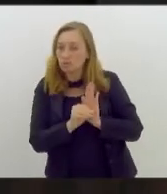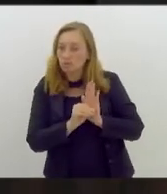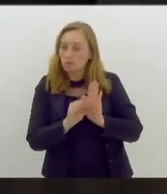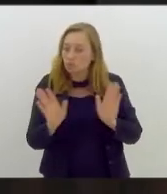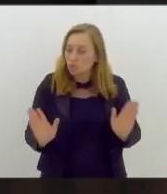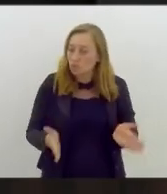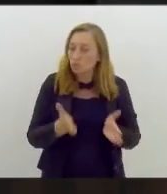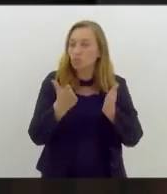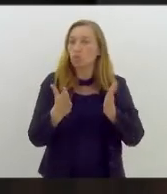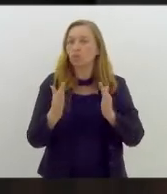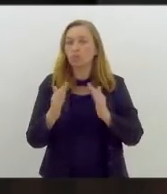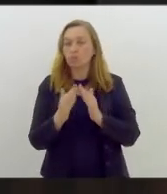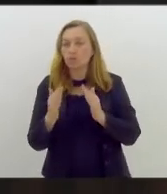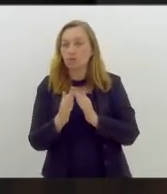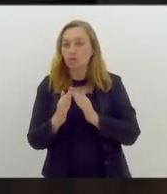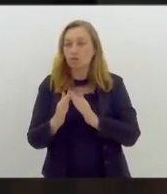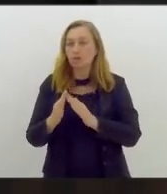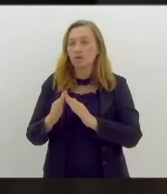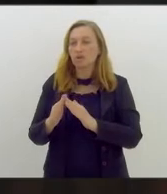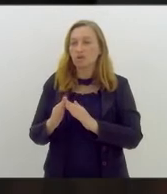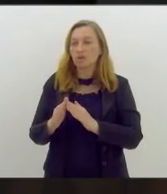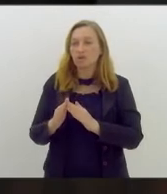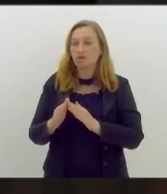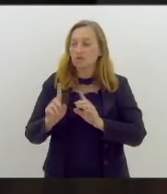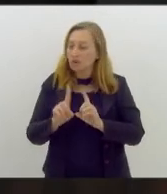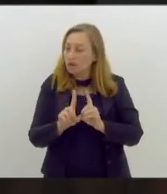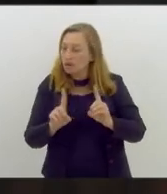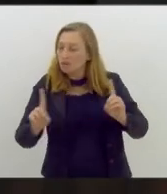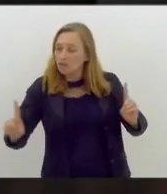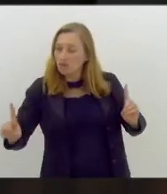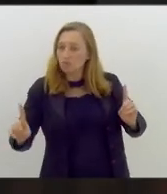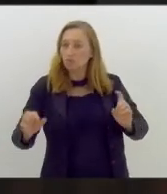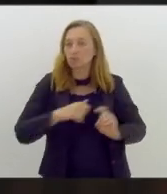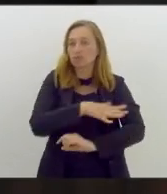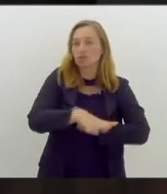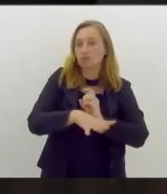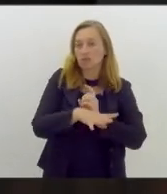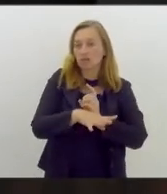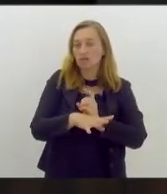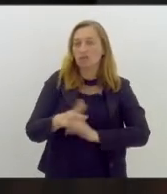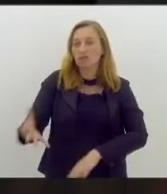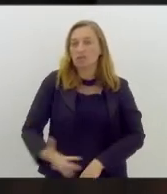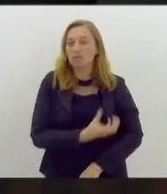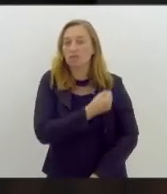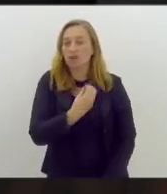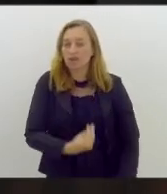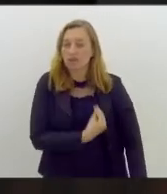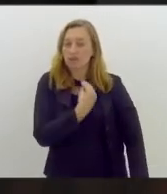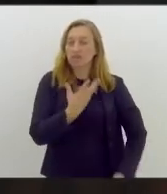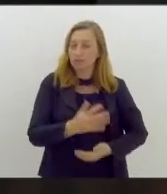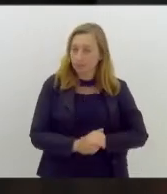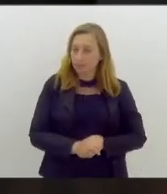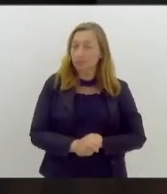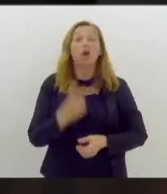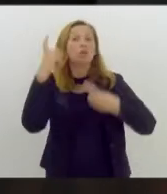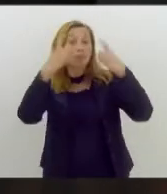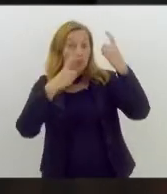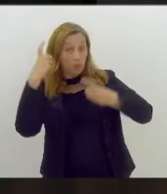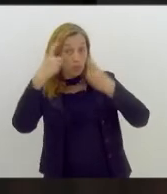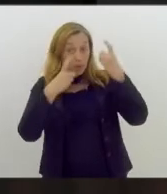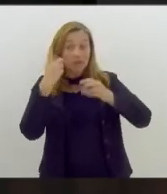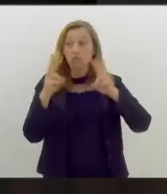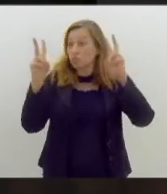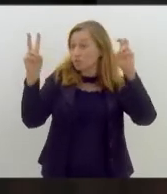estimula a população a aderir ao distanciamento social como forma de salvar vidas. preocupado com